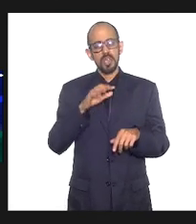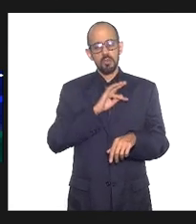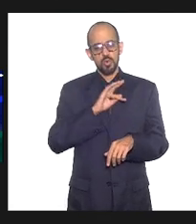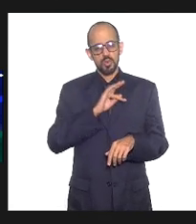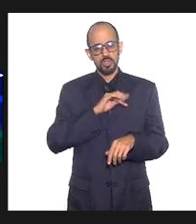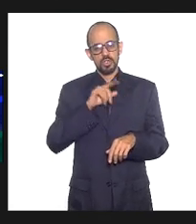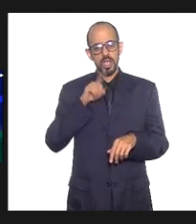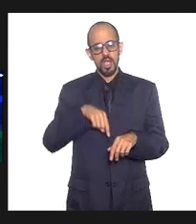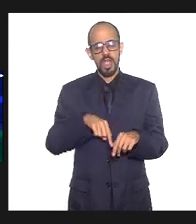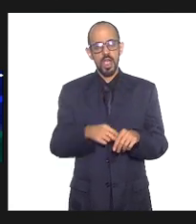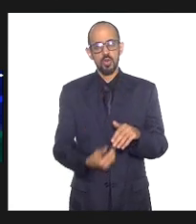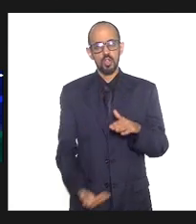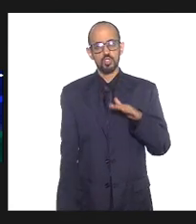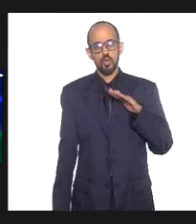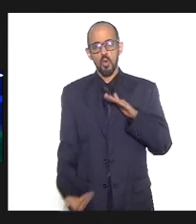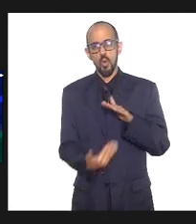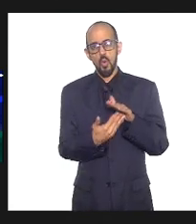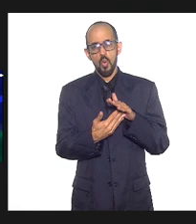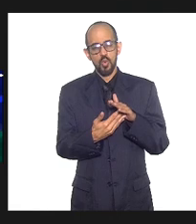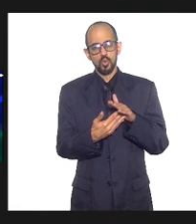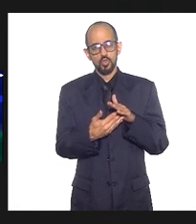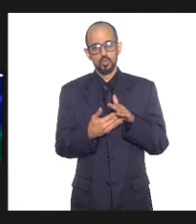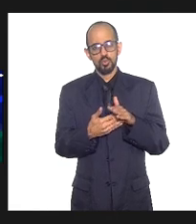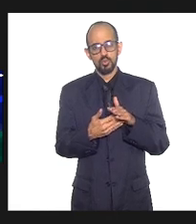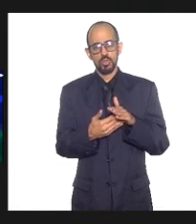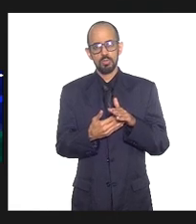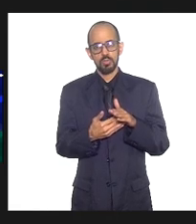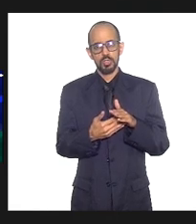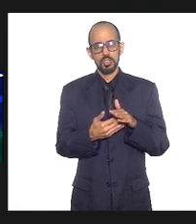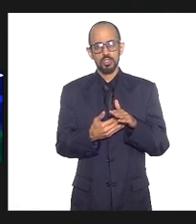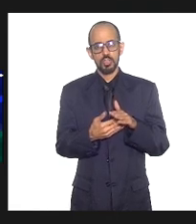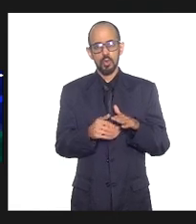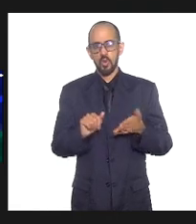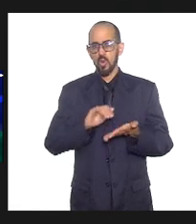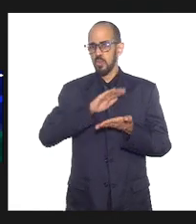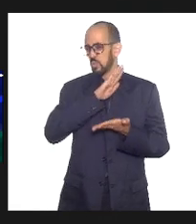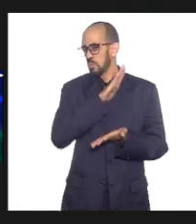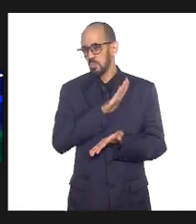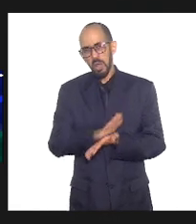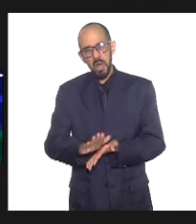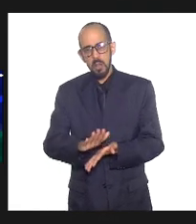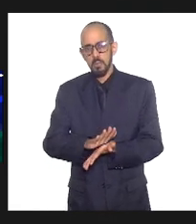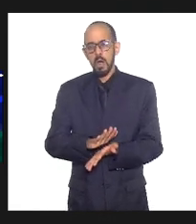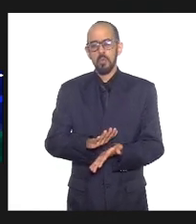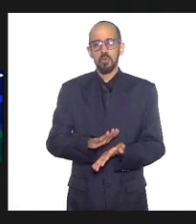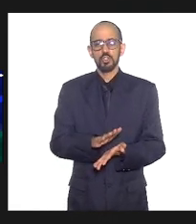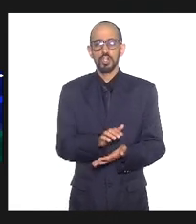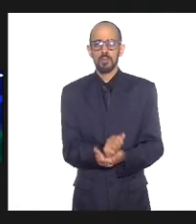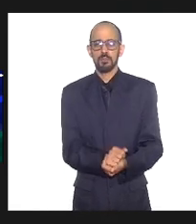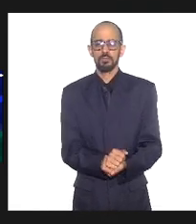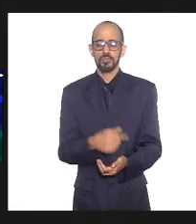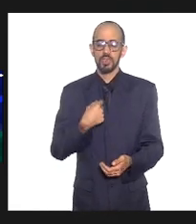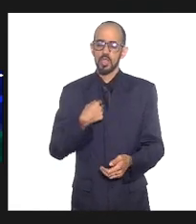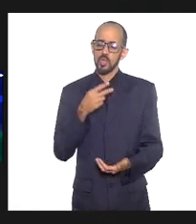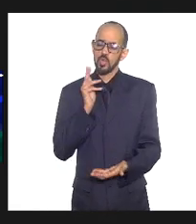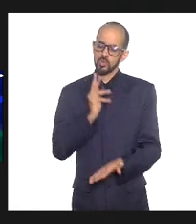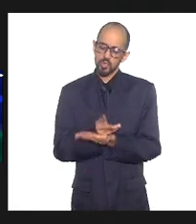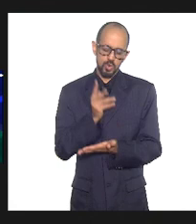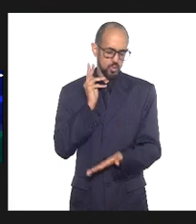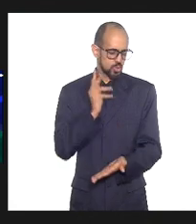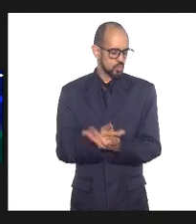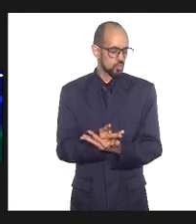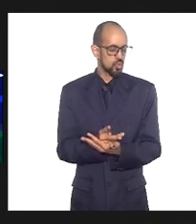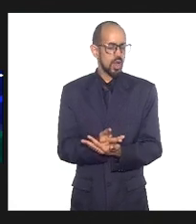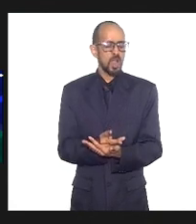última fronteira com o caos. E eu sempre, enquanto aqui estiver, serei um defensor incondicional